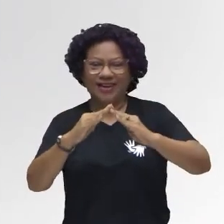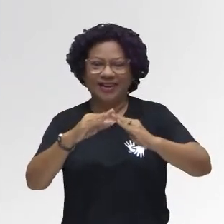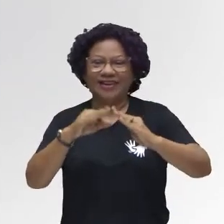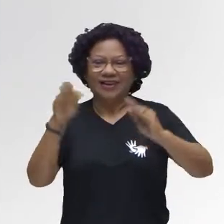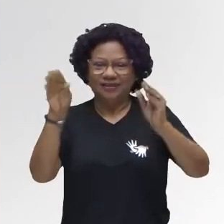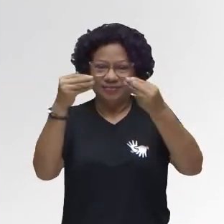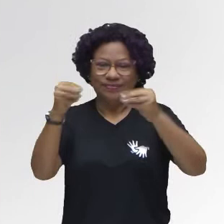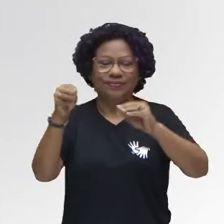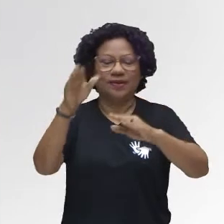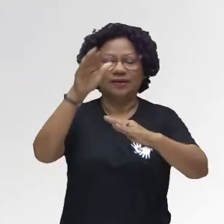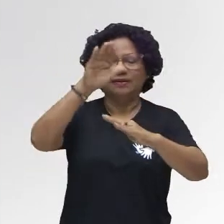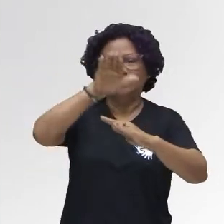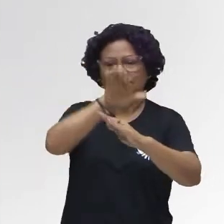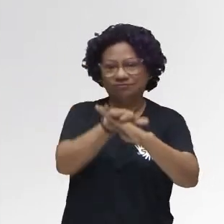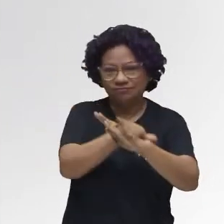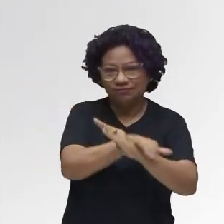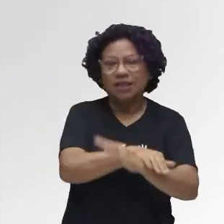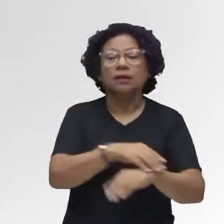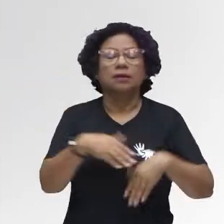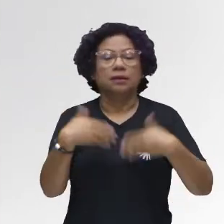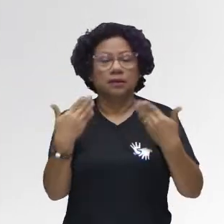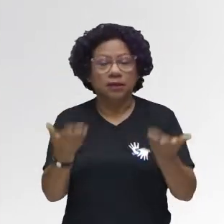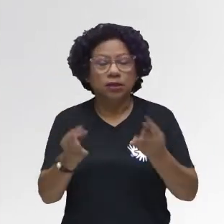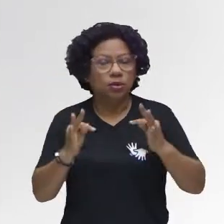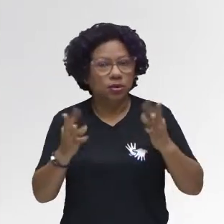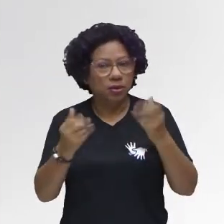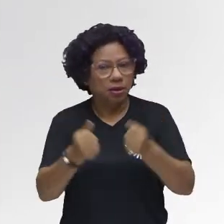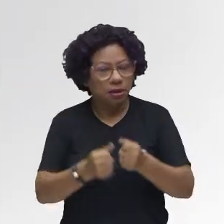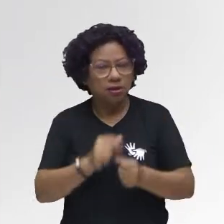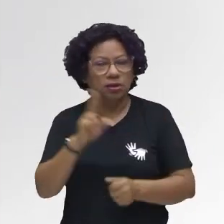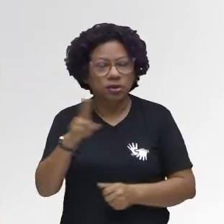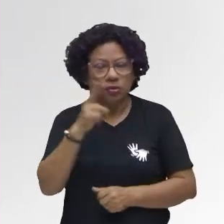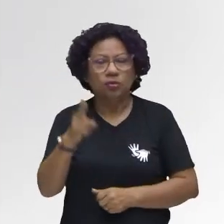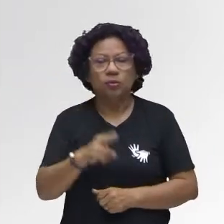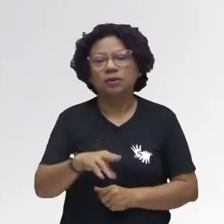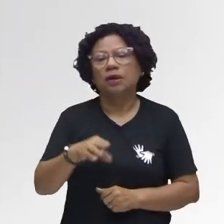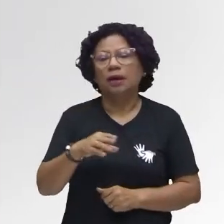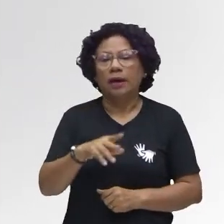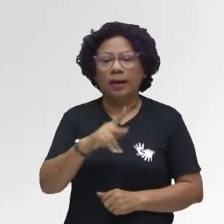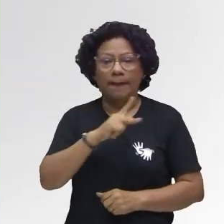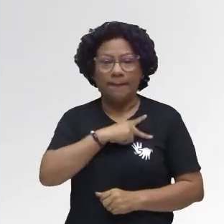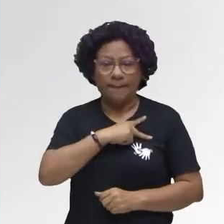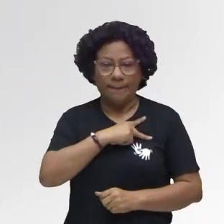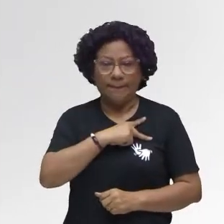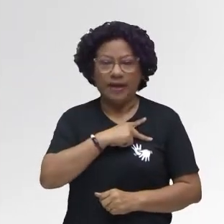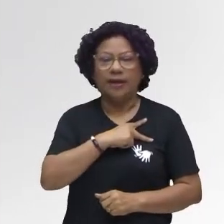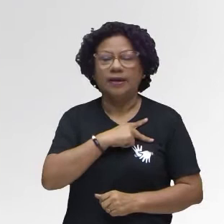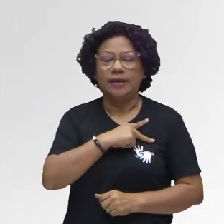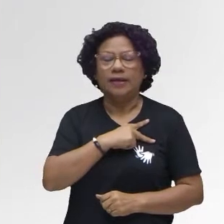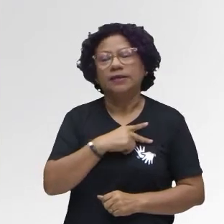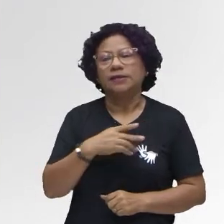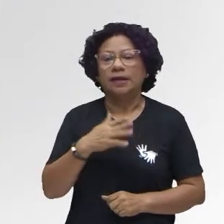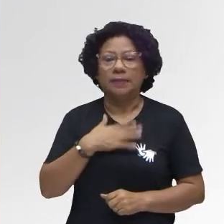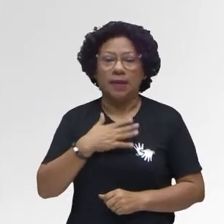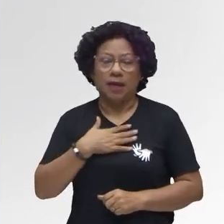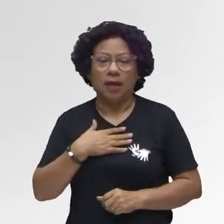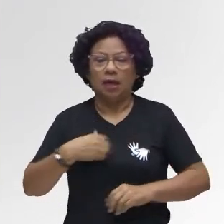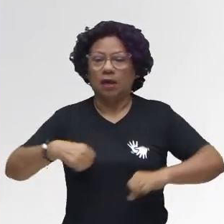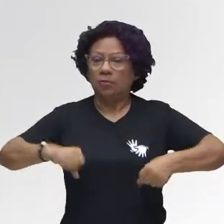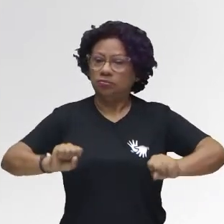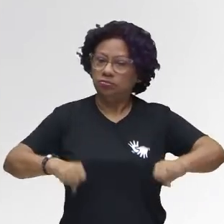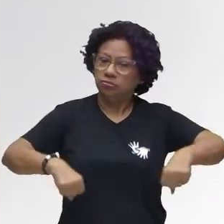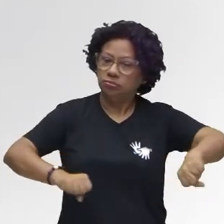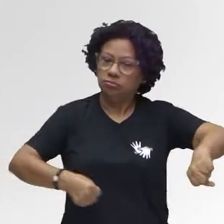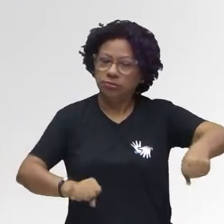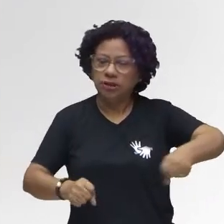de consumo é tudo aquilo que a gente usa, é tudo aquilo que a gente consome. Então, uma moto, um carro, a roupa,